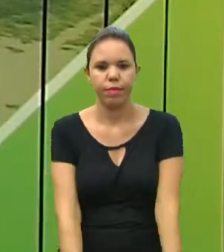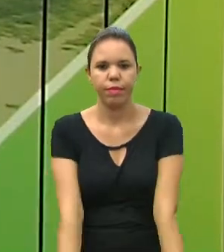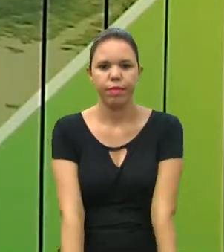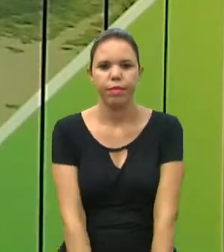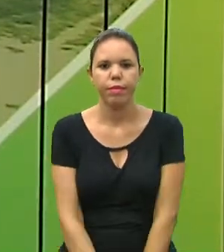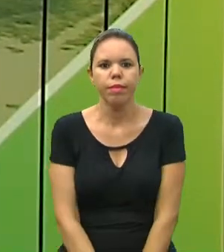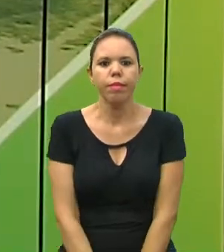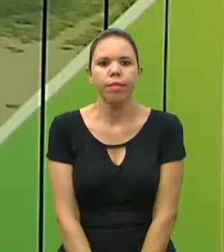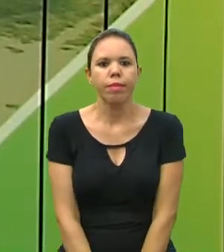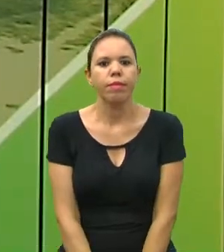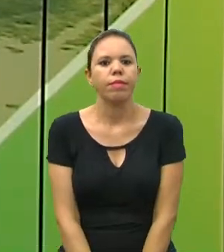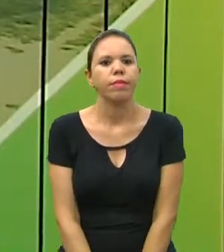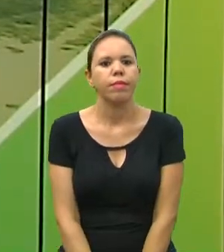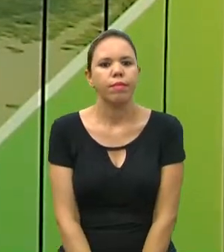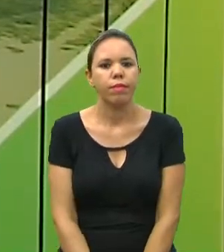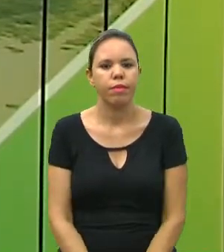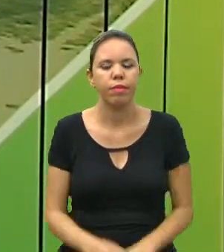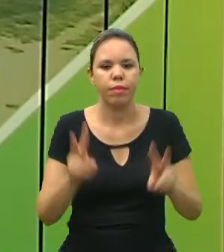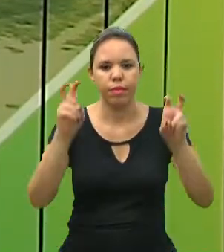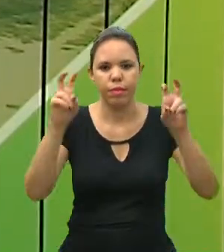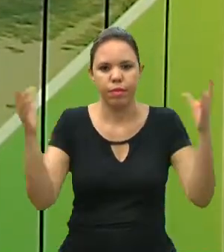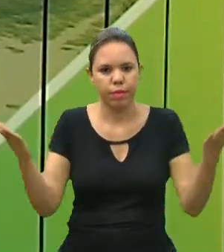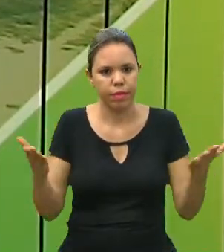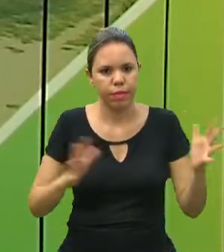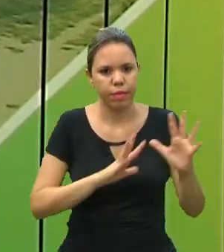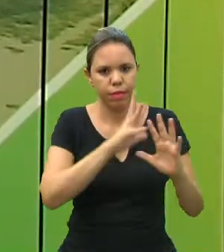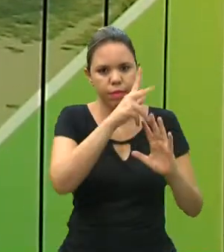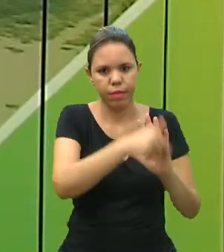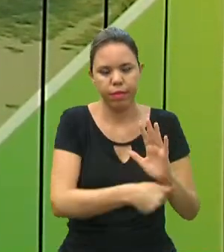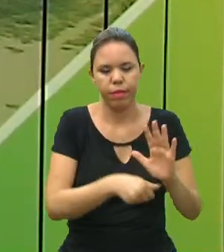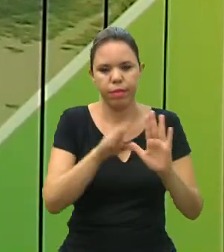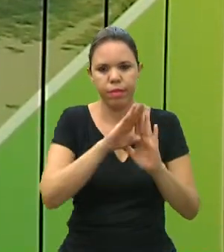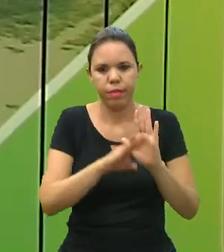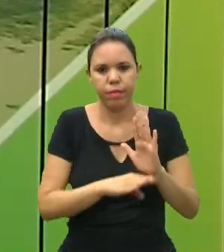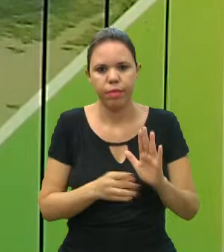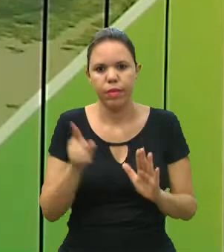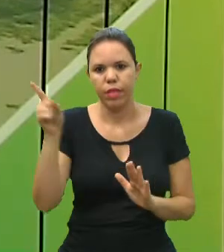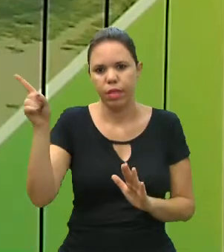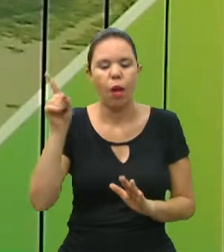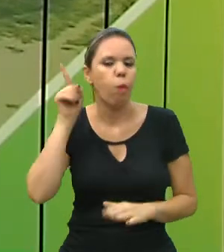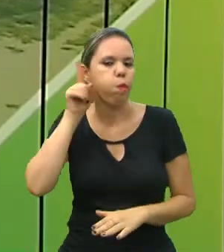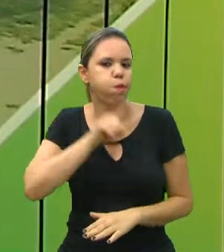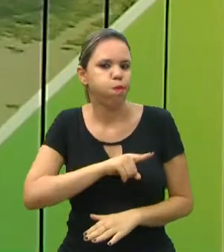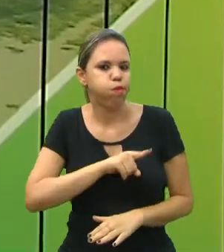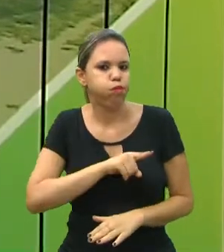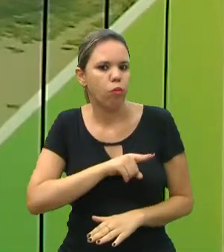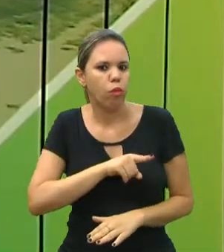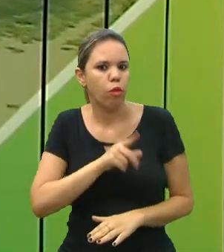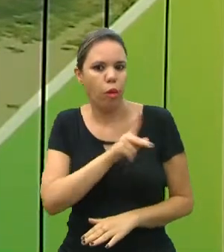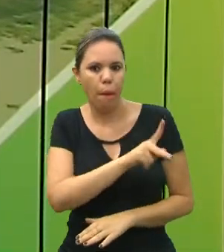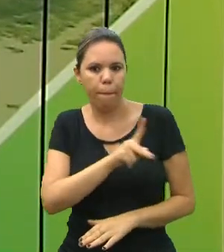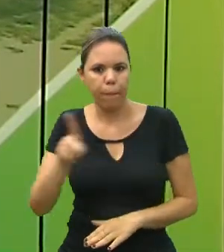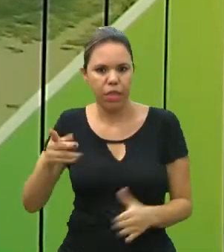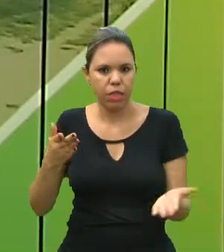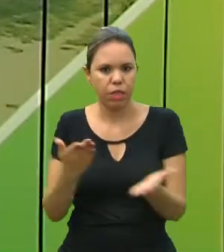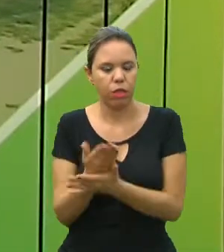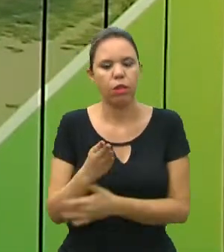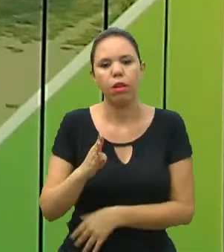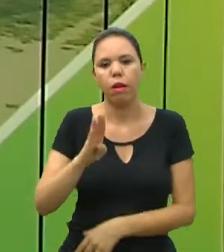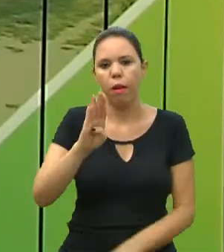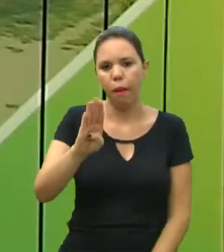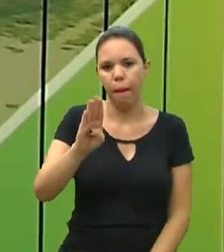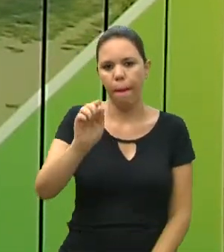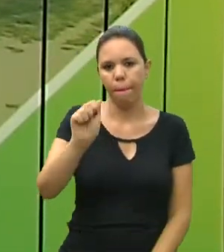na tela para você. Vamos ao tema de hoje do Giro Ambiental e para isso eu vou lá para os Estados Unidos, porque o presidente eleito